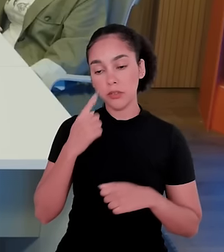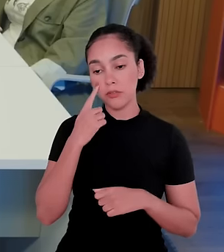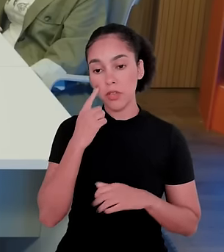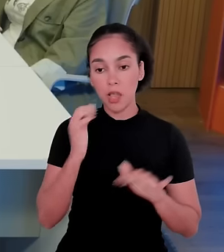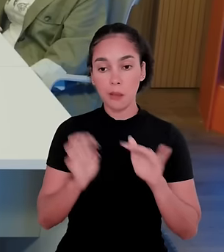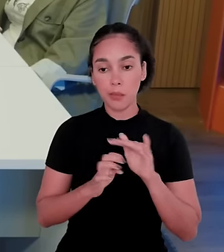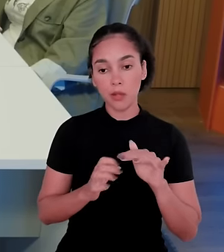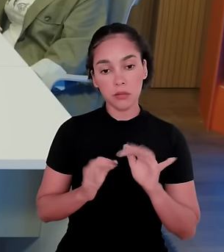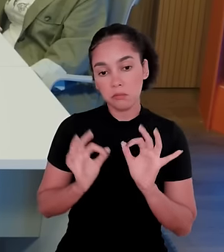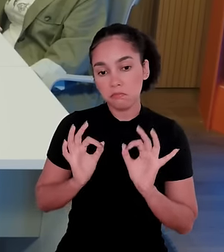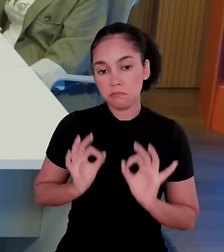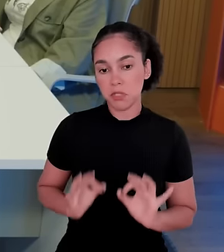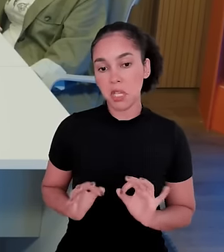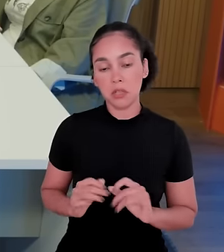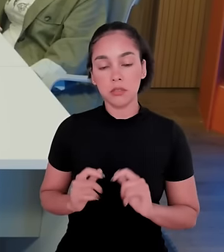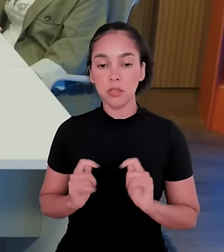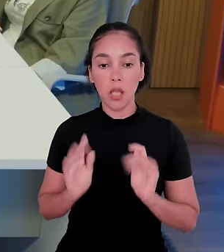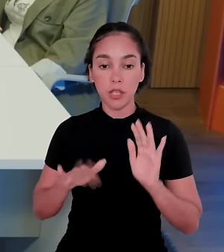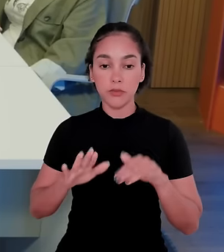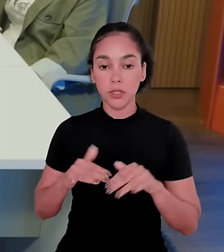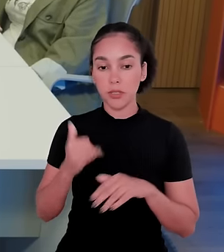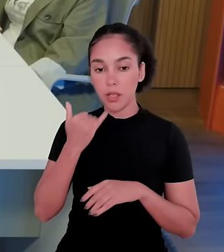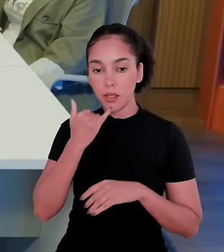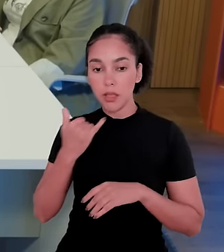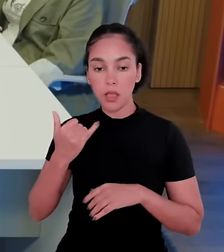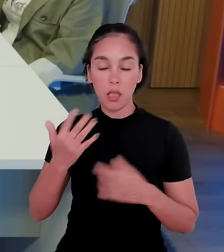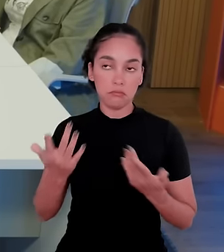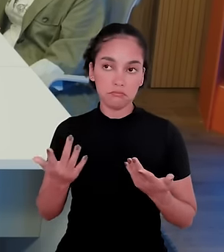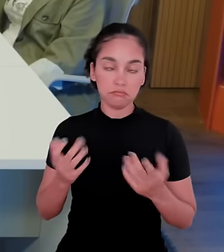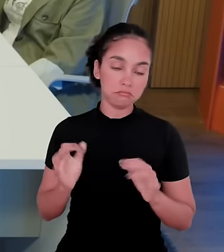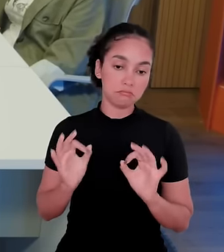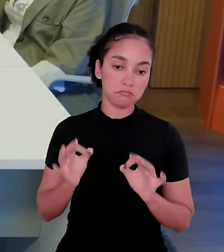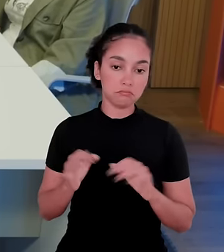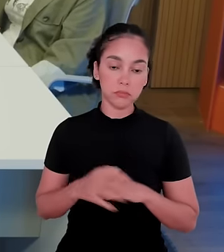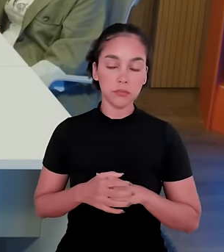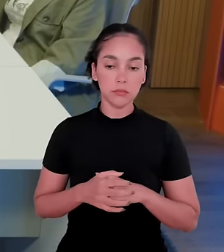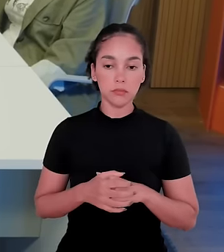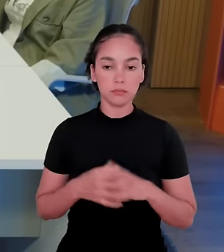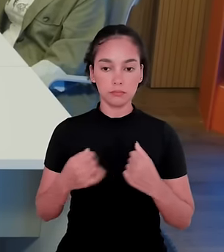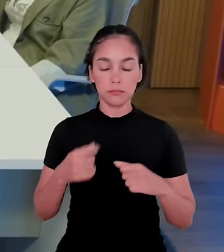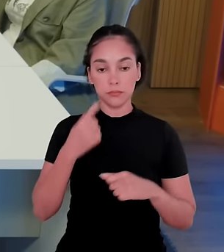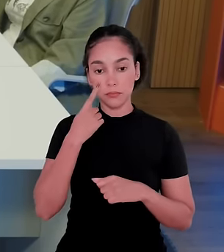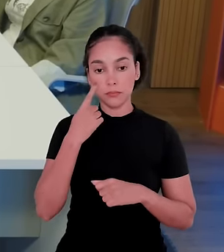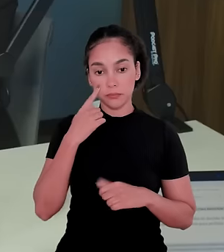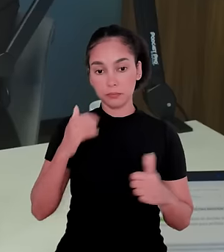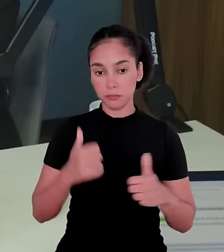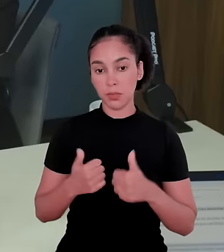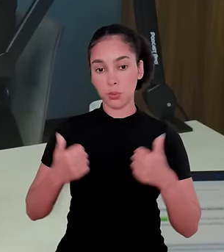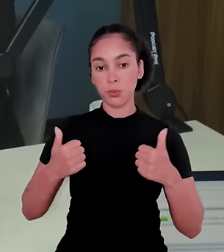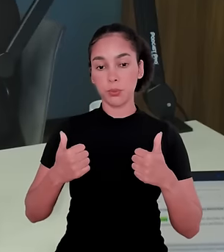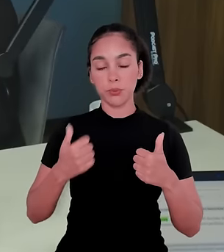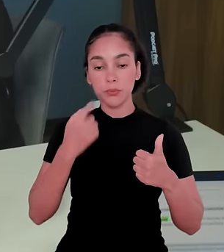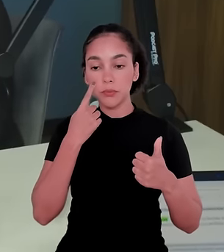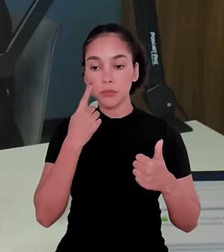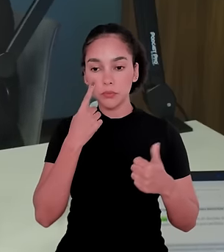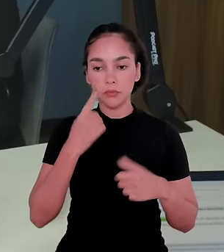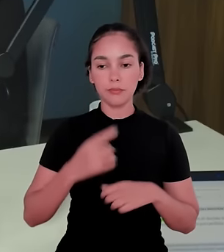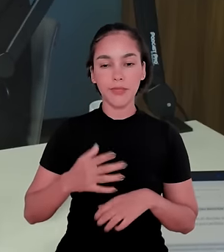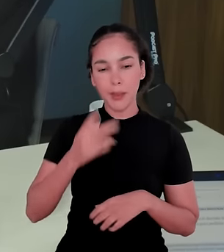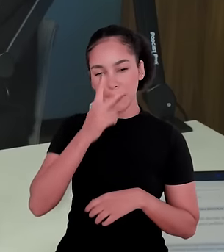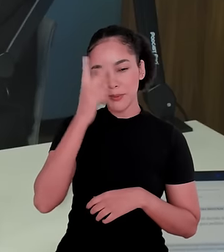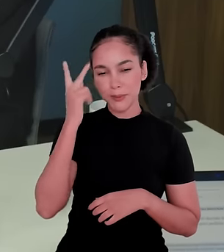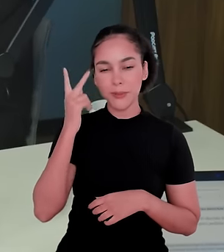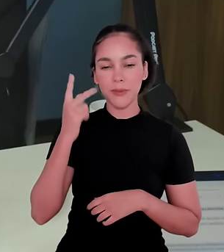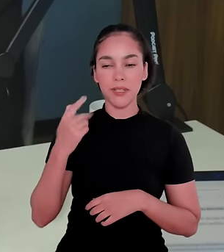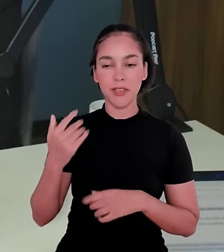ligando mesmo né oferecendo uma um serviço para uma empresa idônea Então aí tem que checar melhor né a a a essa minha cabeleireira ela tem